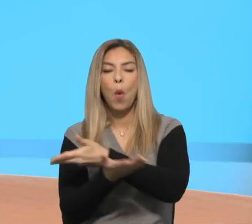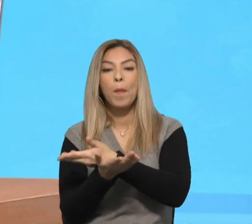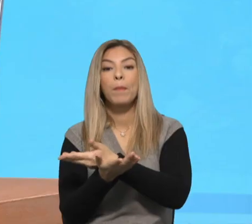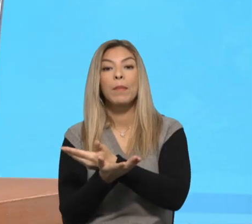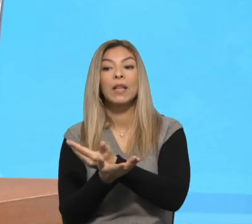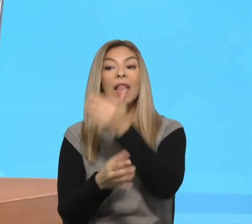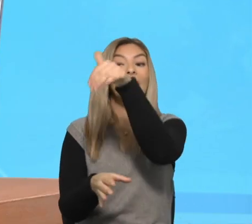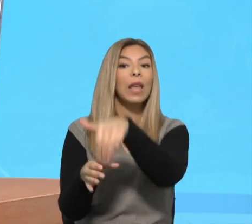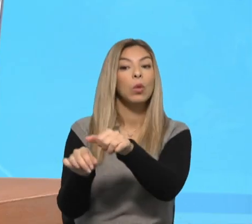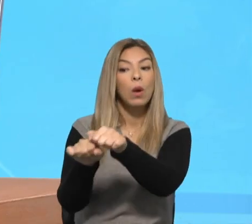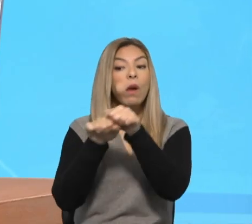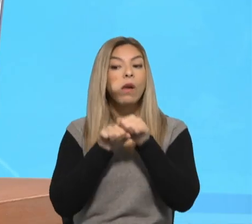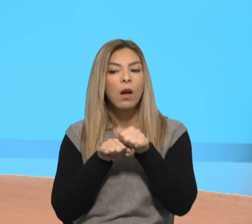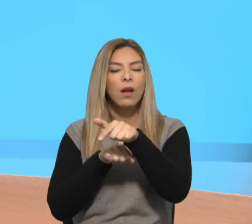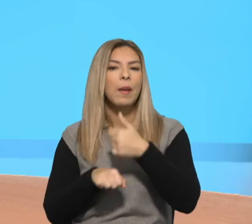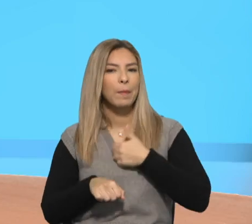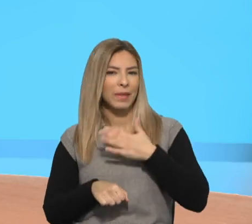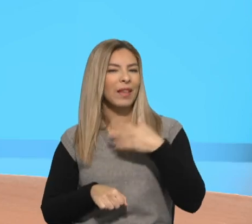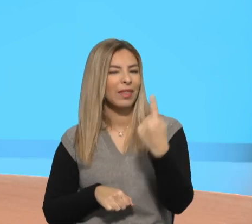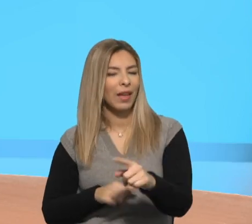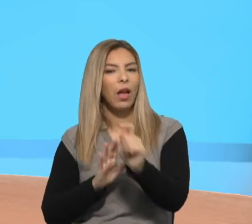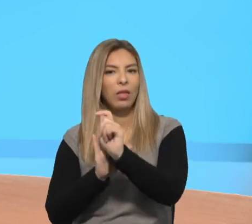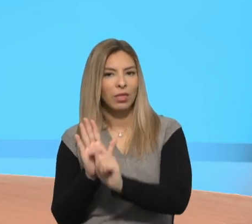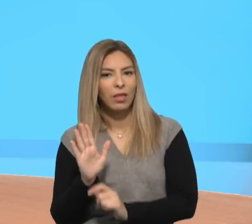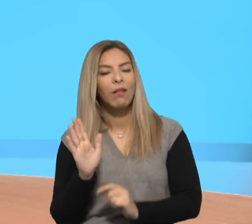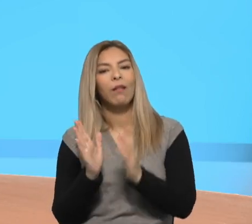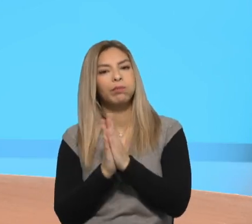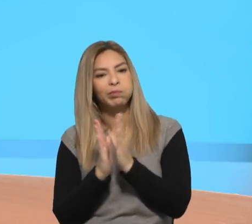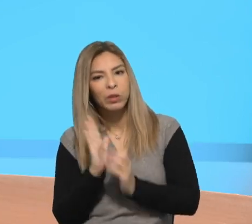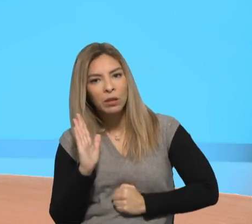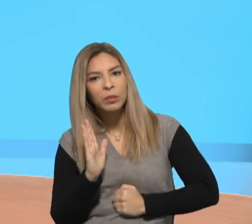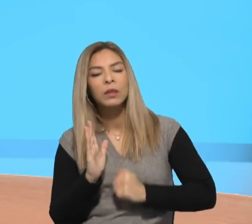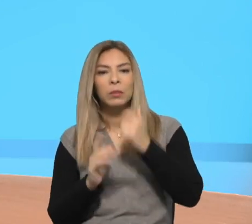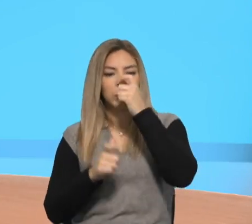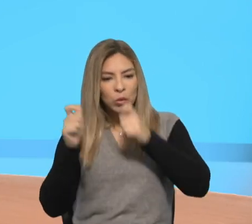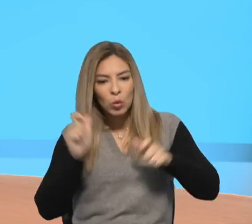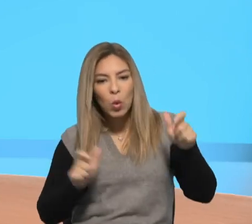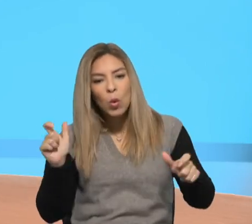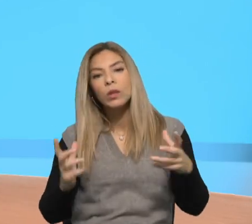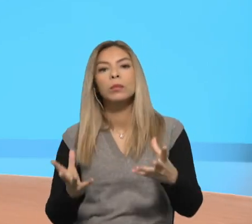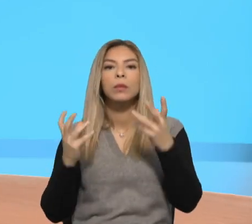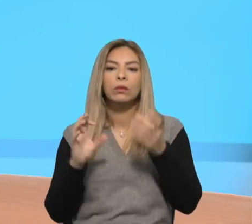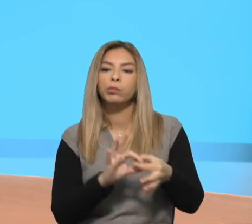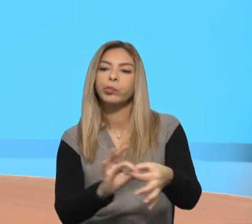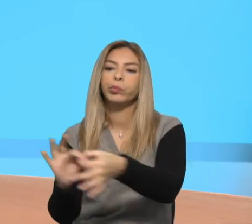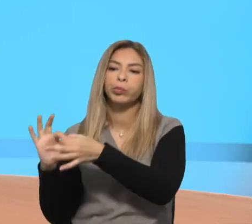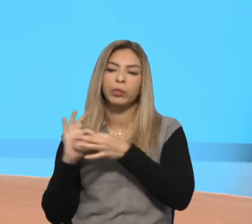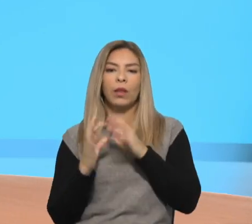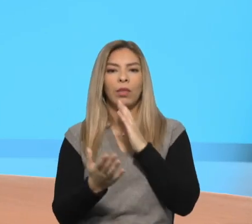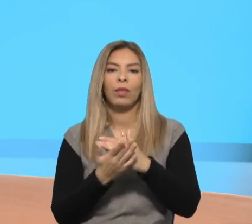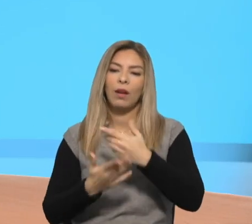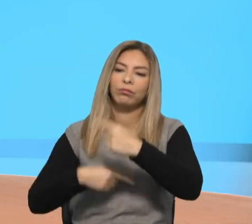atitudes éticas e cristãs de relação com os colaboradores e com a geração da riqueza. Muito